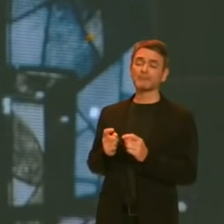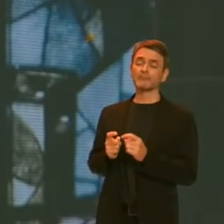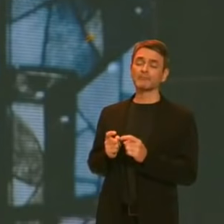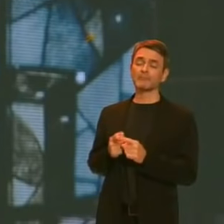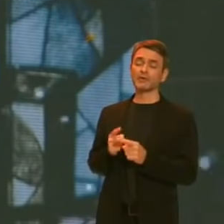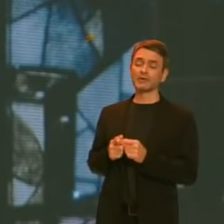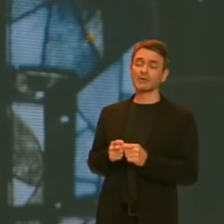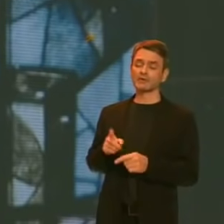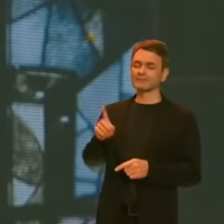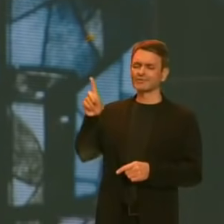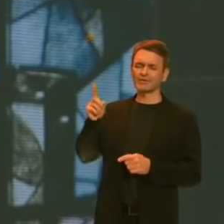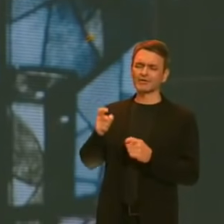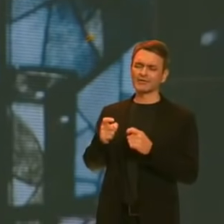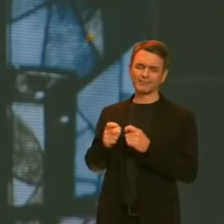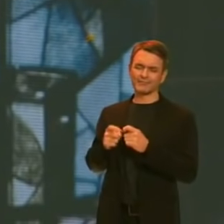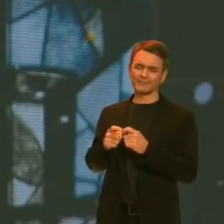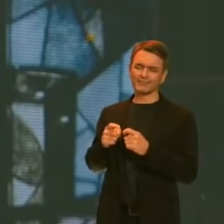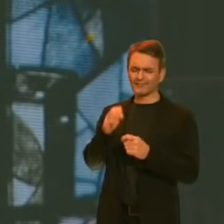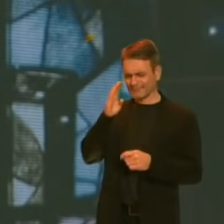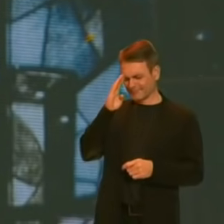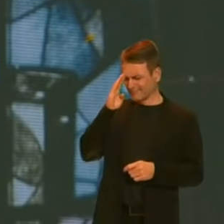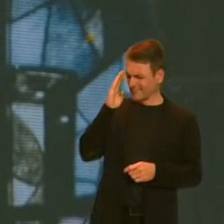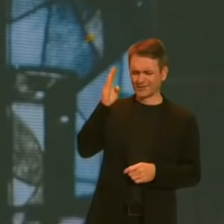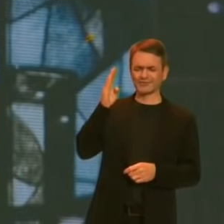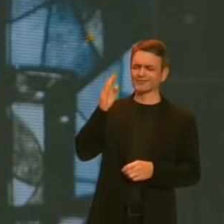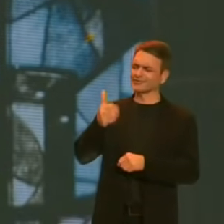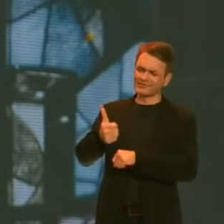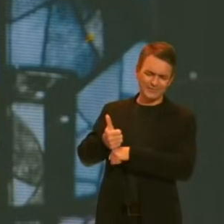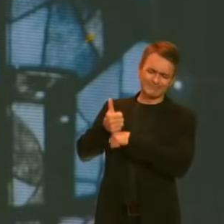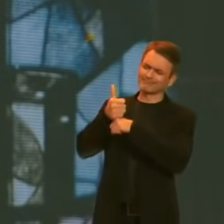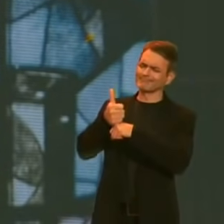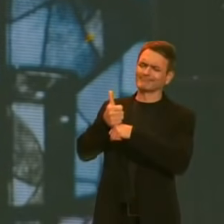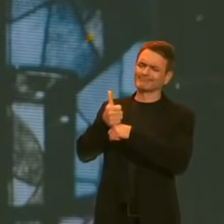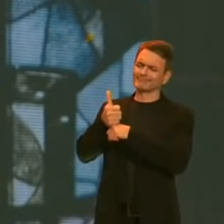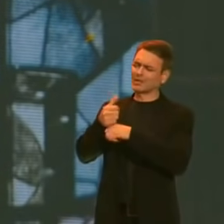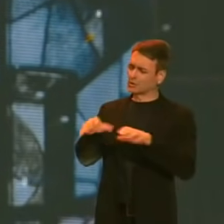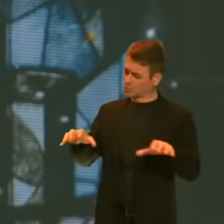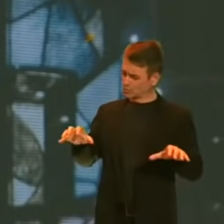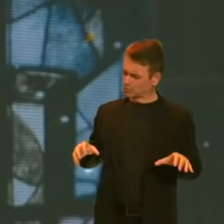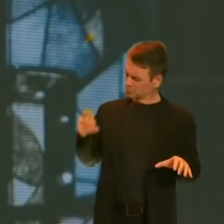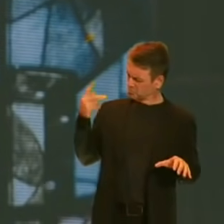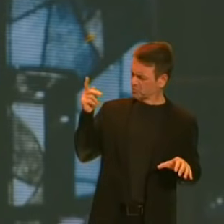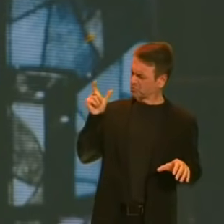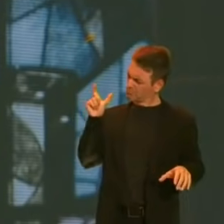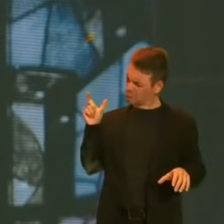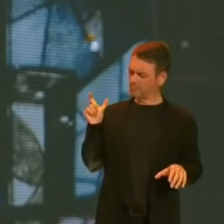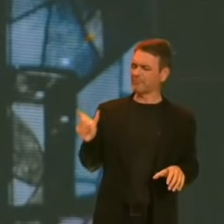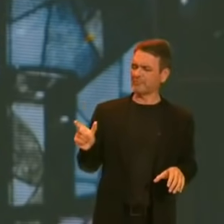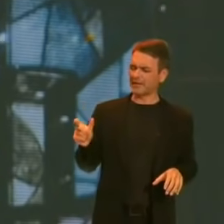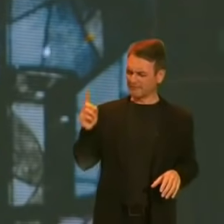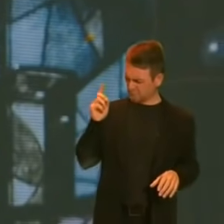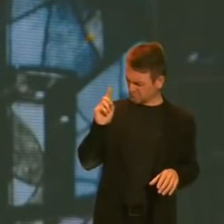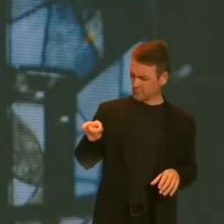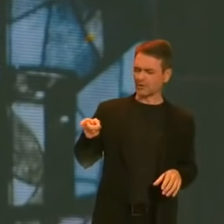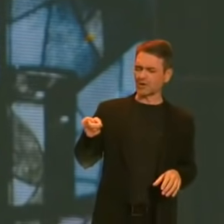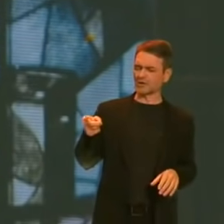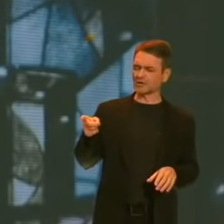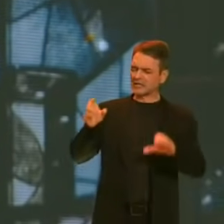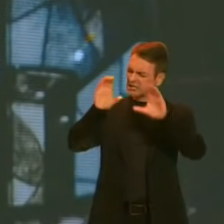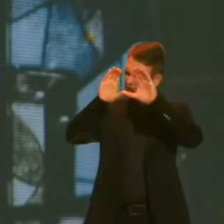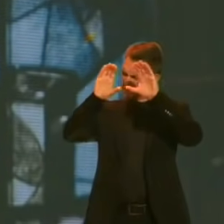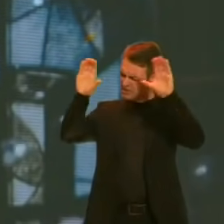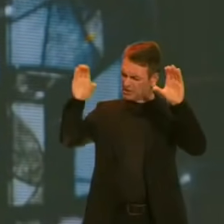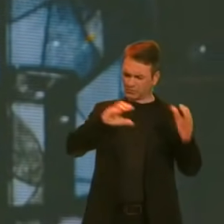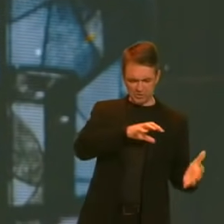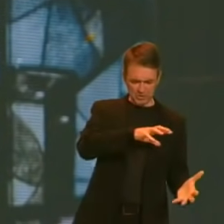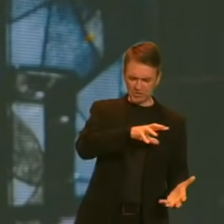eu creio, Pai, que se do Teu trono vier uma palavra de ordem, céus e